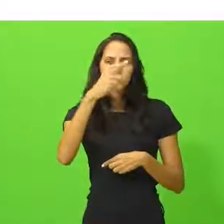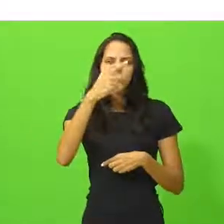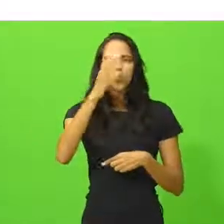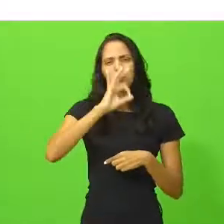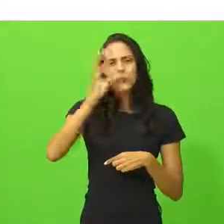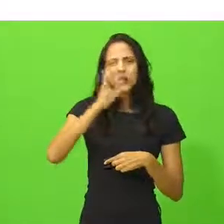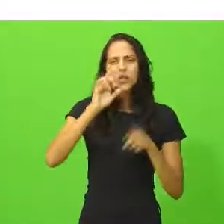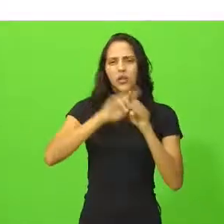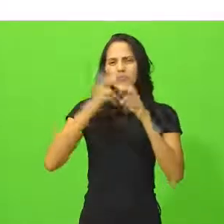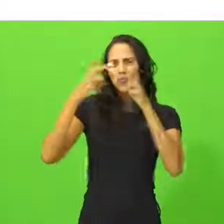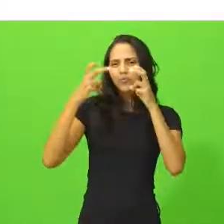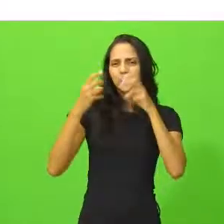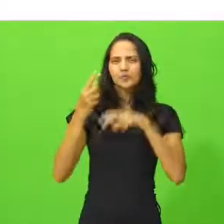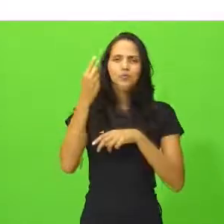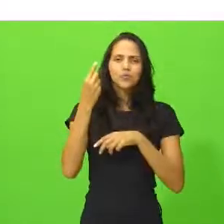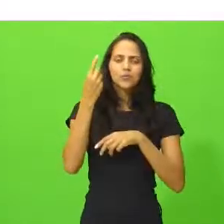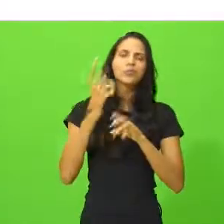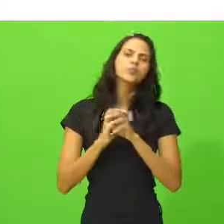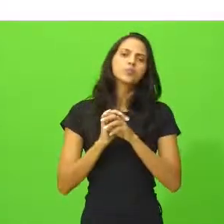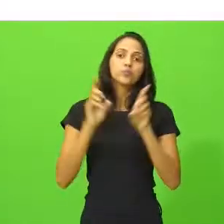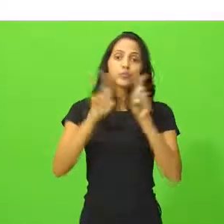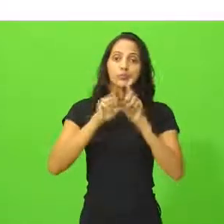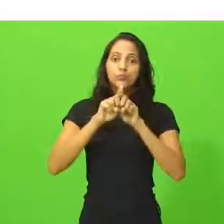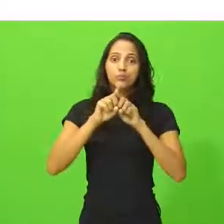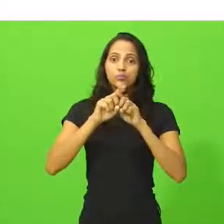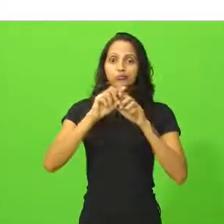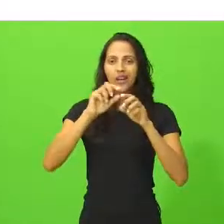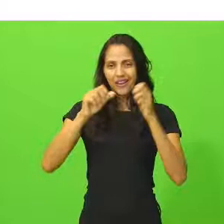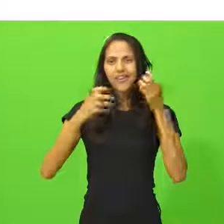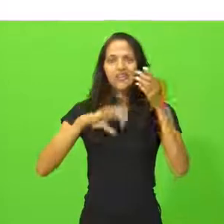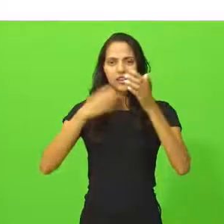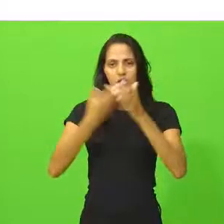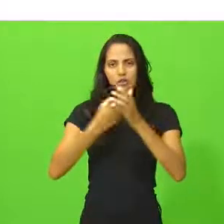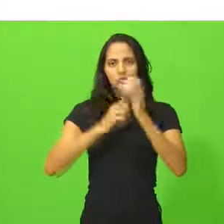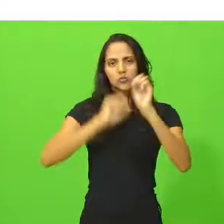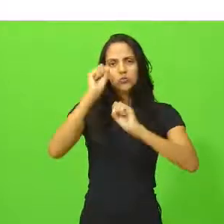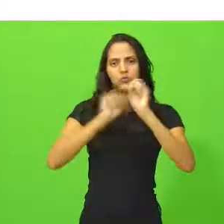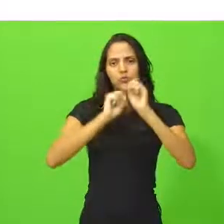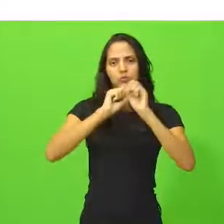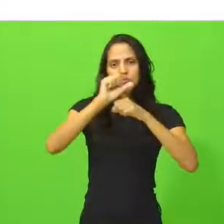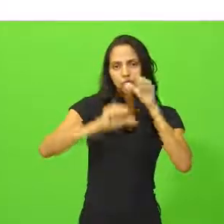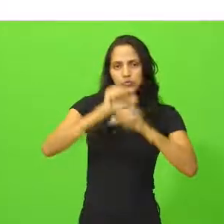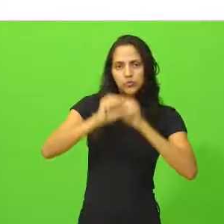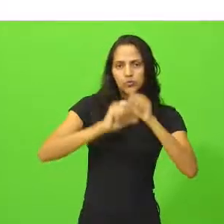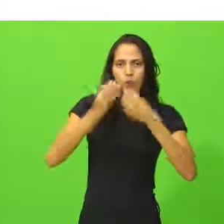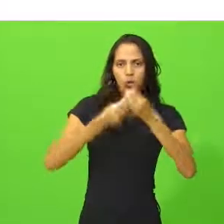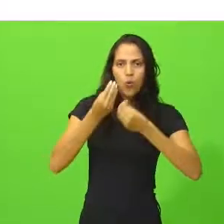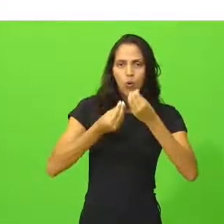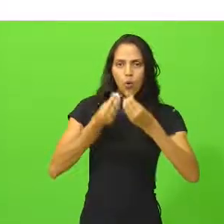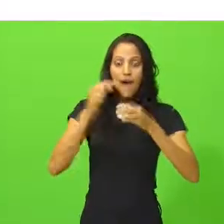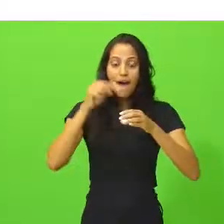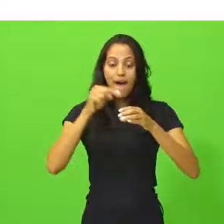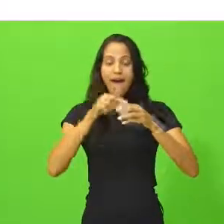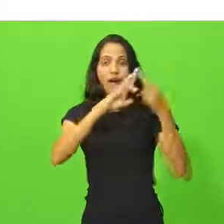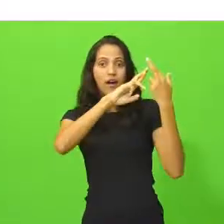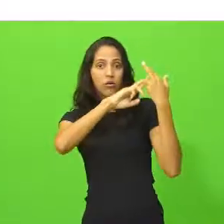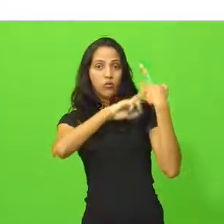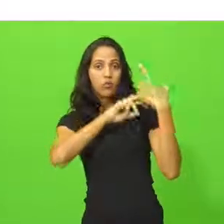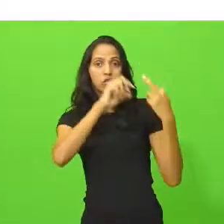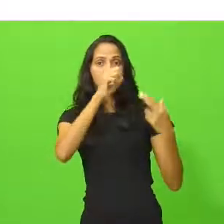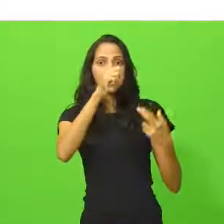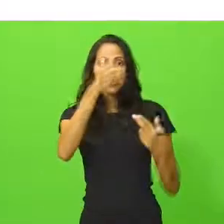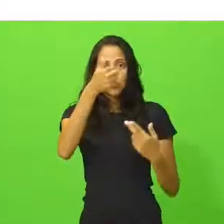0,52%. Nós temos também a indústria de transformação, tá? Essa indústria é responsável por